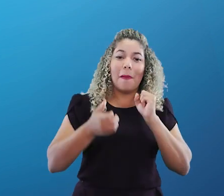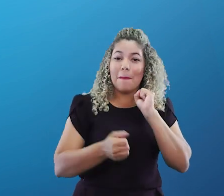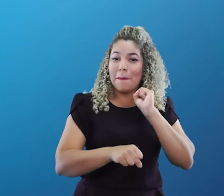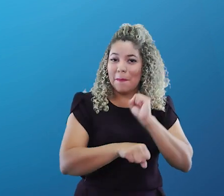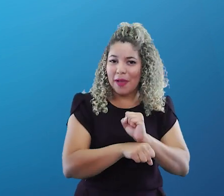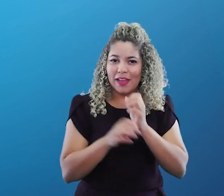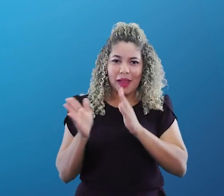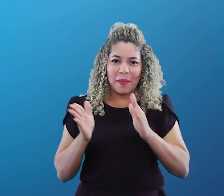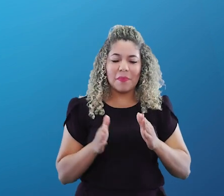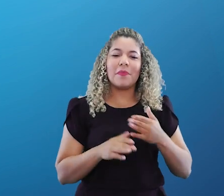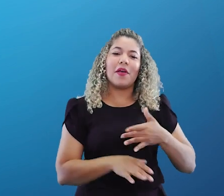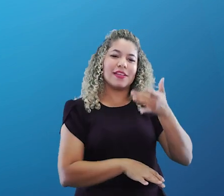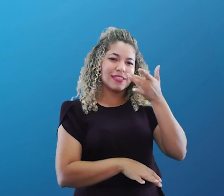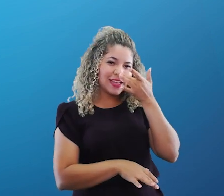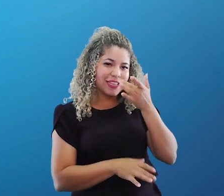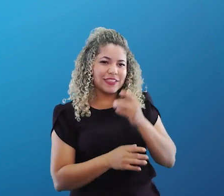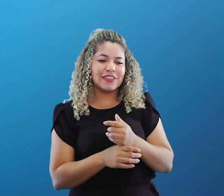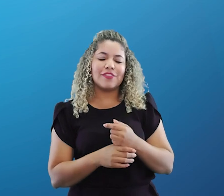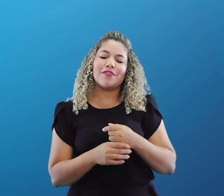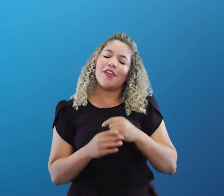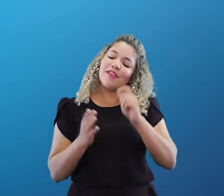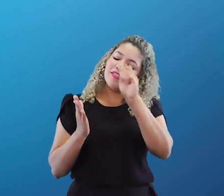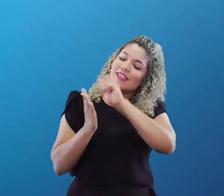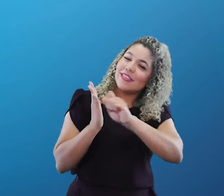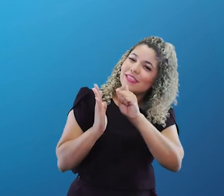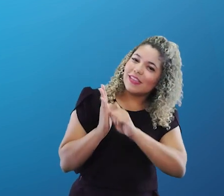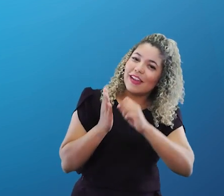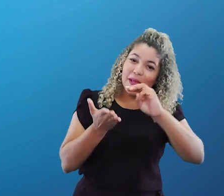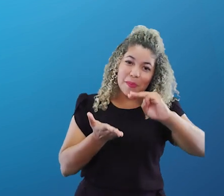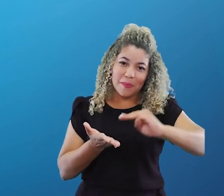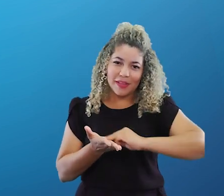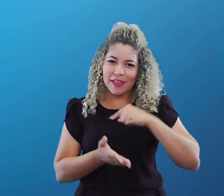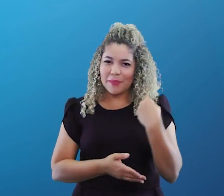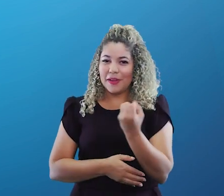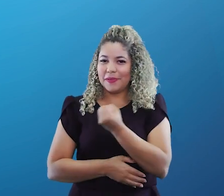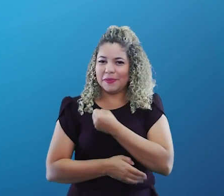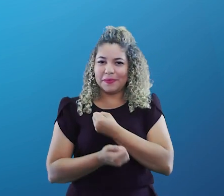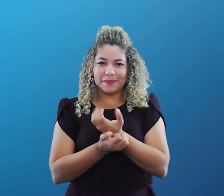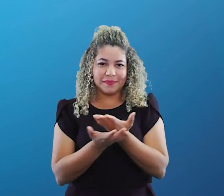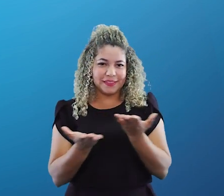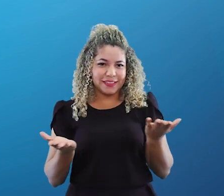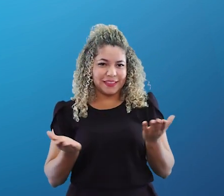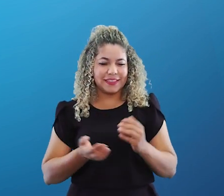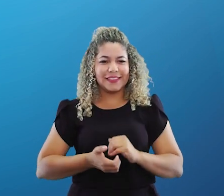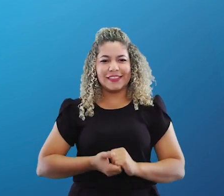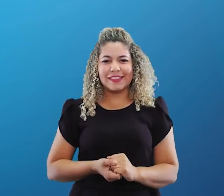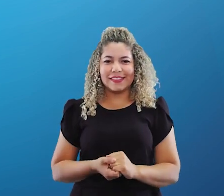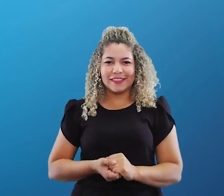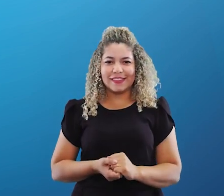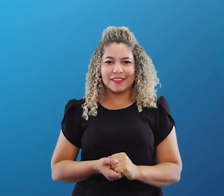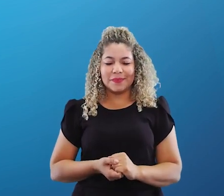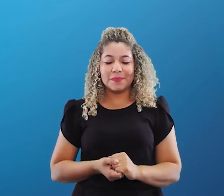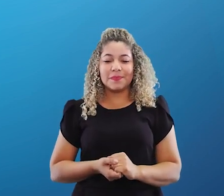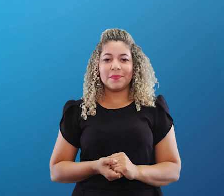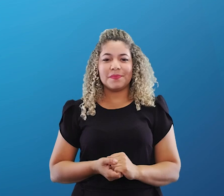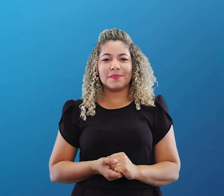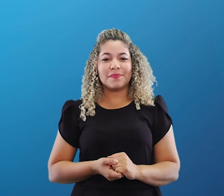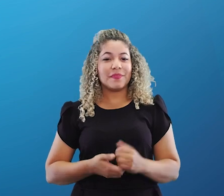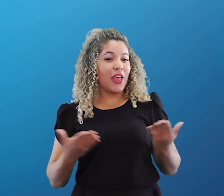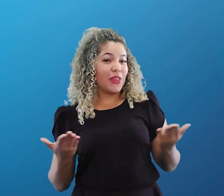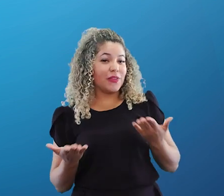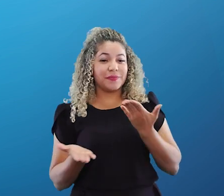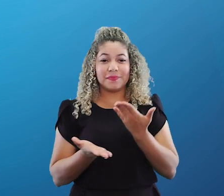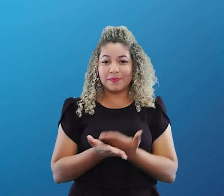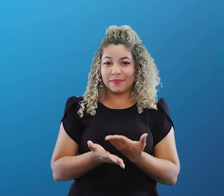Você pode assistir o filme, fazer a sua resenha e enviar para a gente no número que está na sua tela. É isso, pessoal.